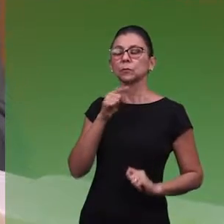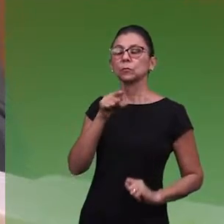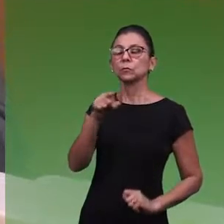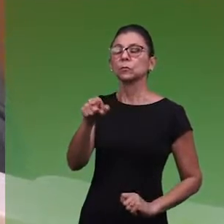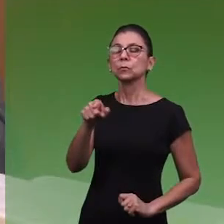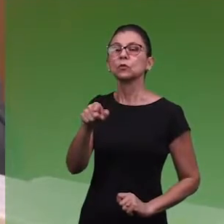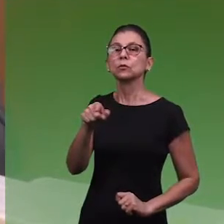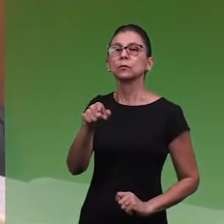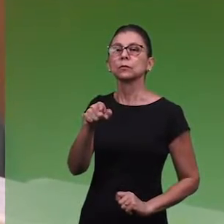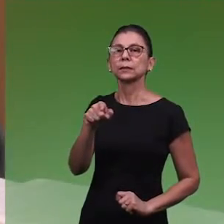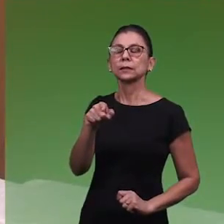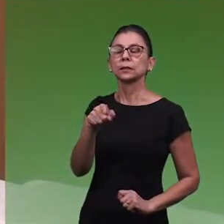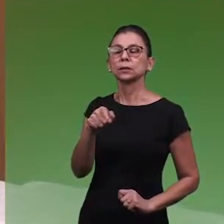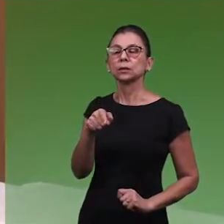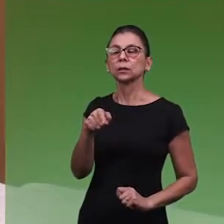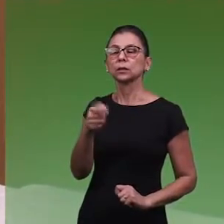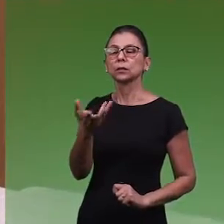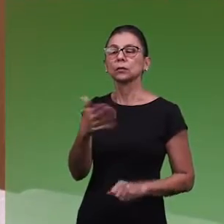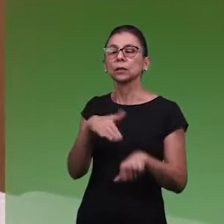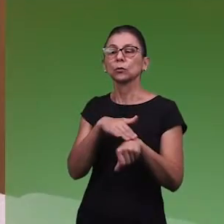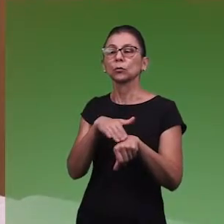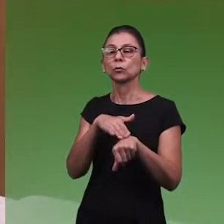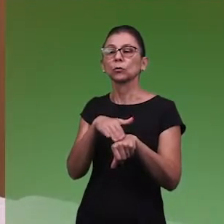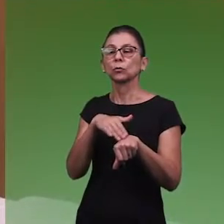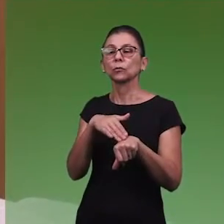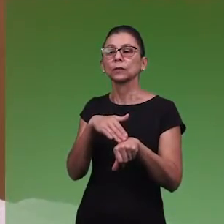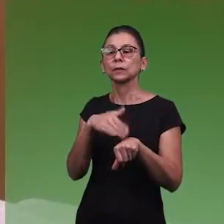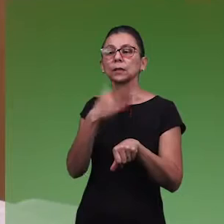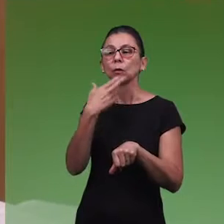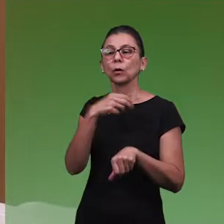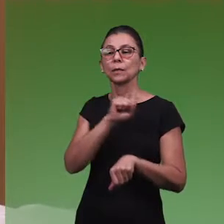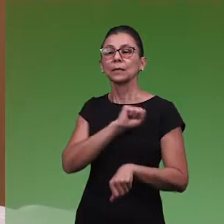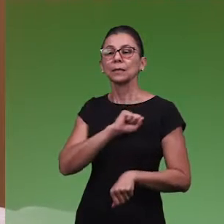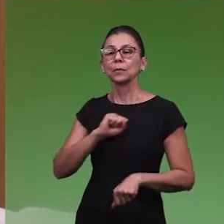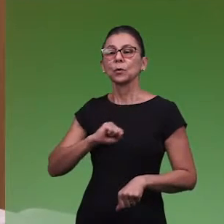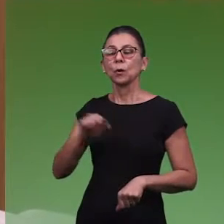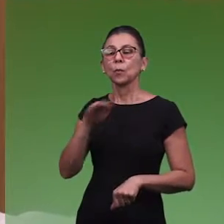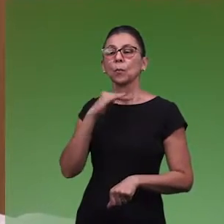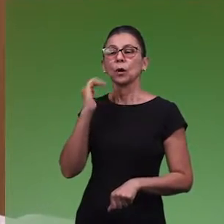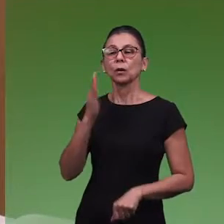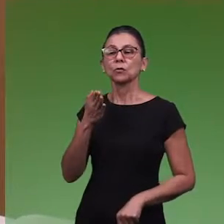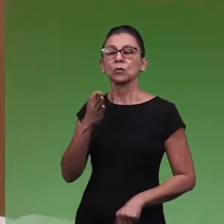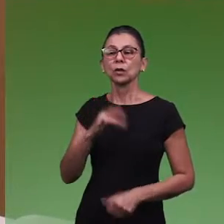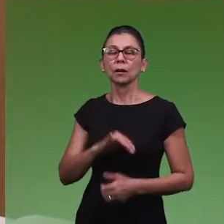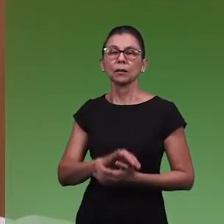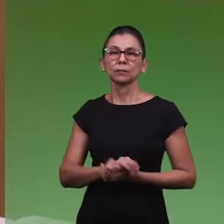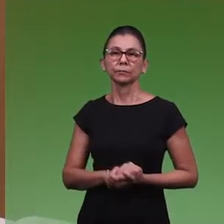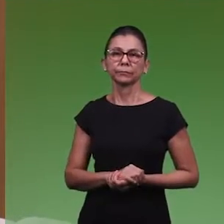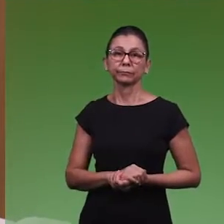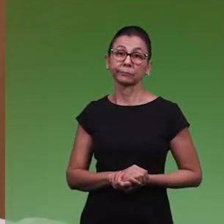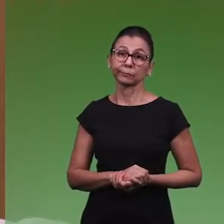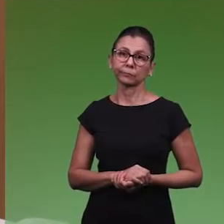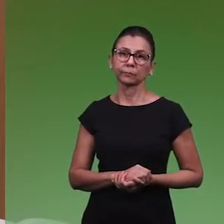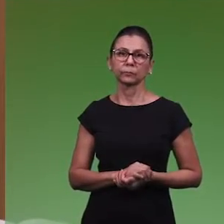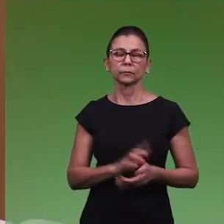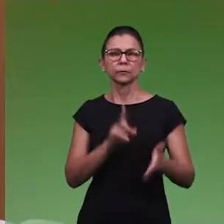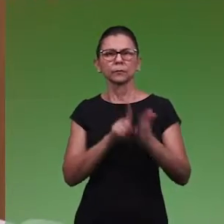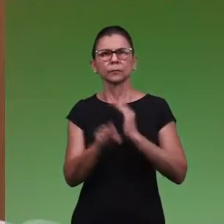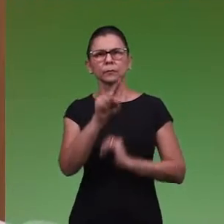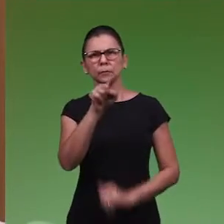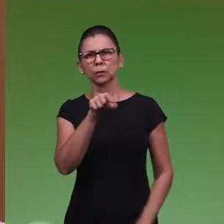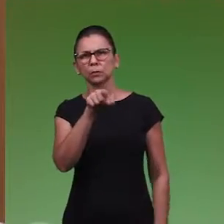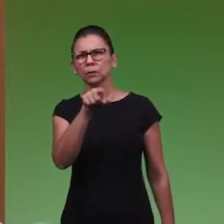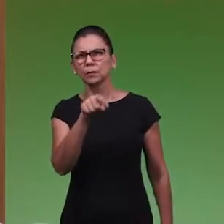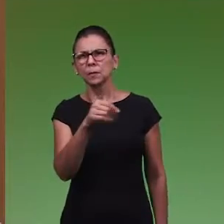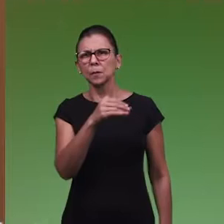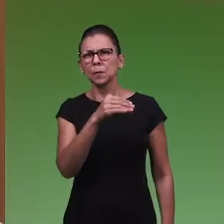já havia morrido. Outra pergunta aos irmãos: mortos falam? Não, mortos não